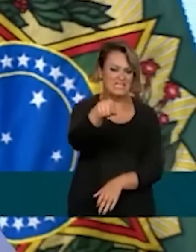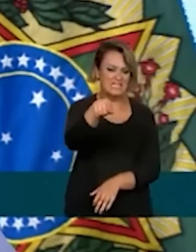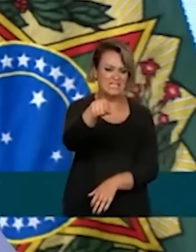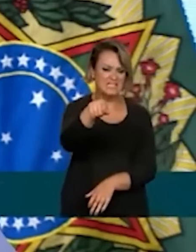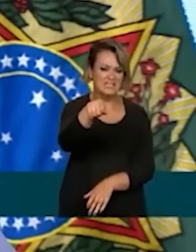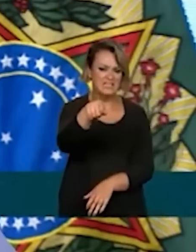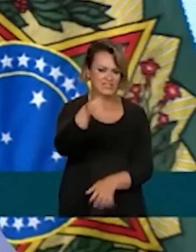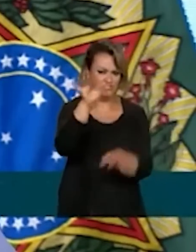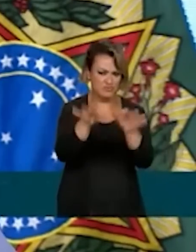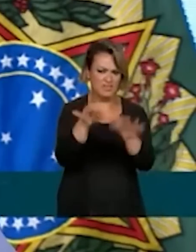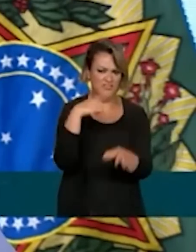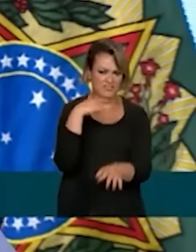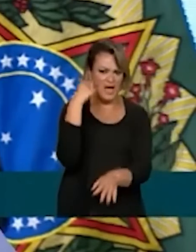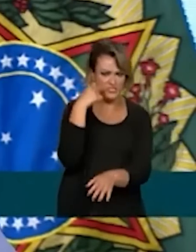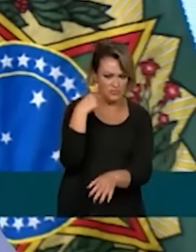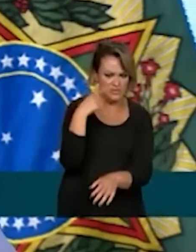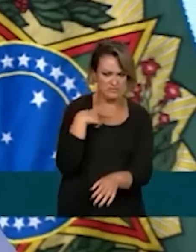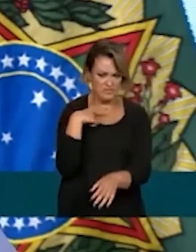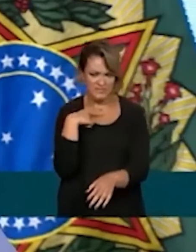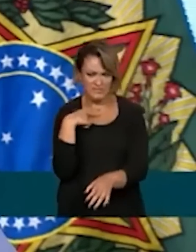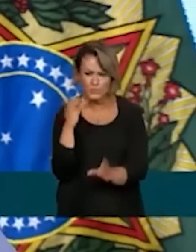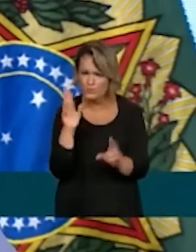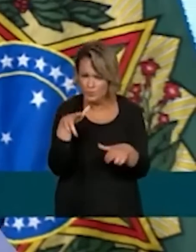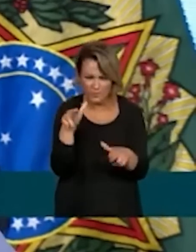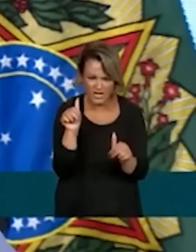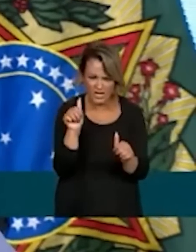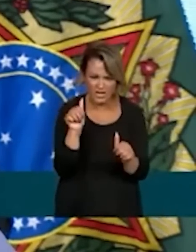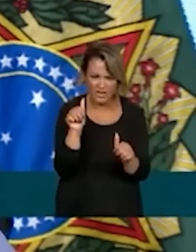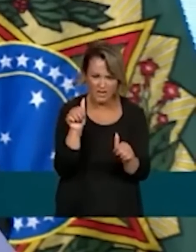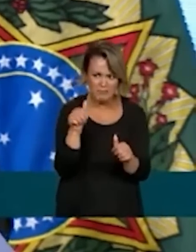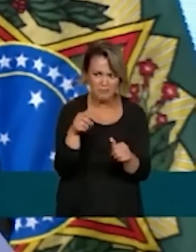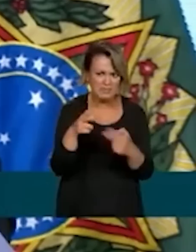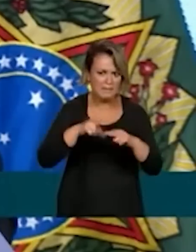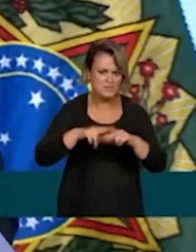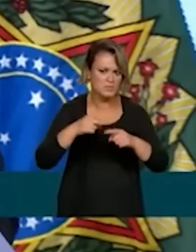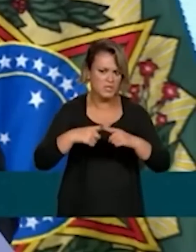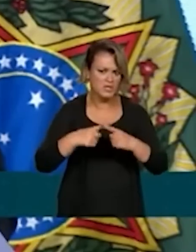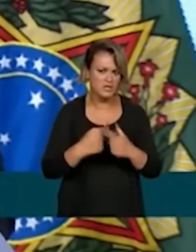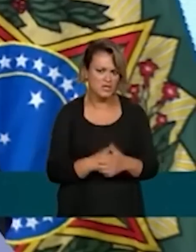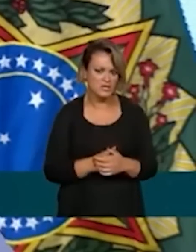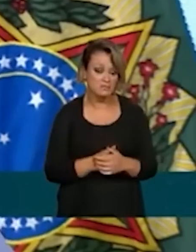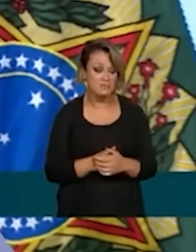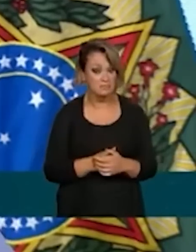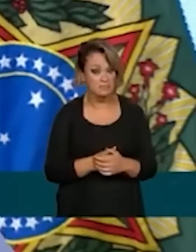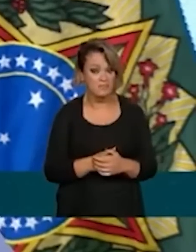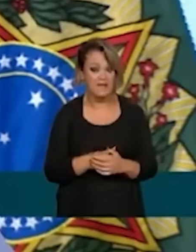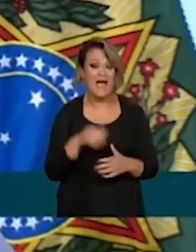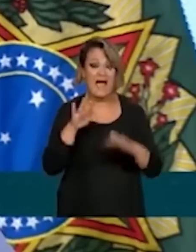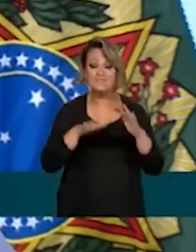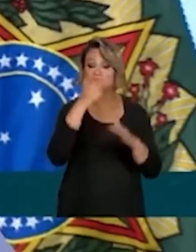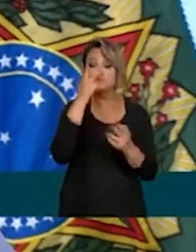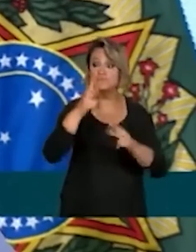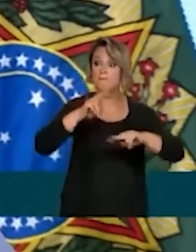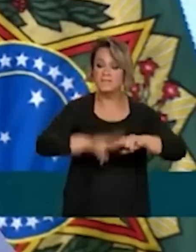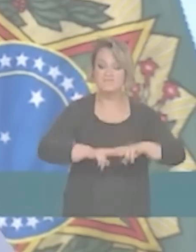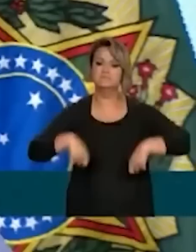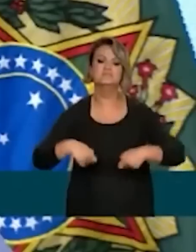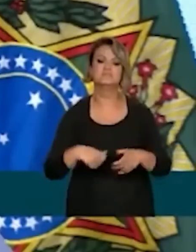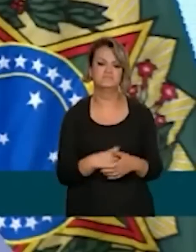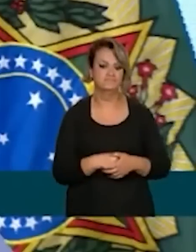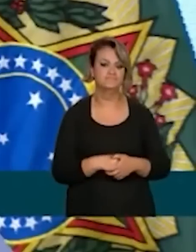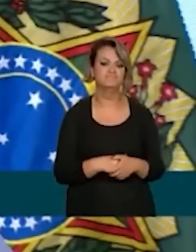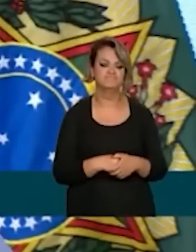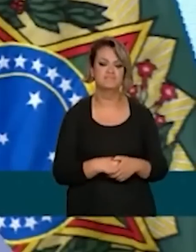sido ouvida por um advogado, sem nunca ter sido visitada por um juiz. Ou seja, as pessoas são presas e são